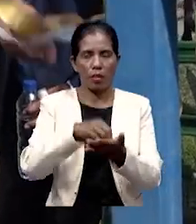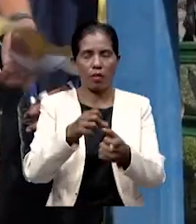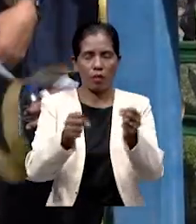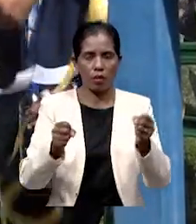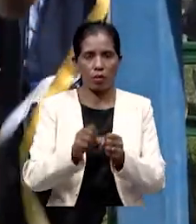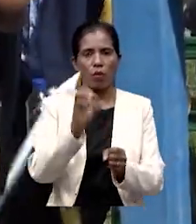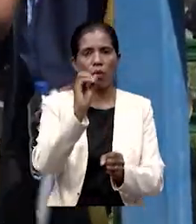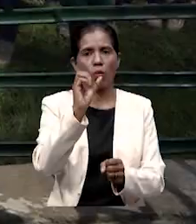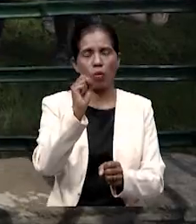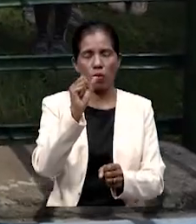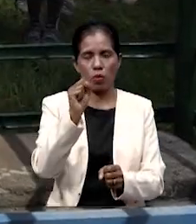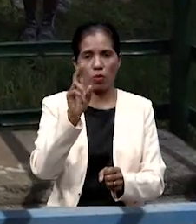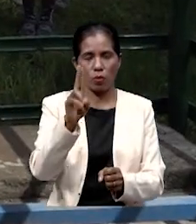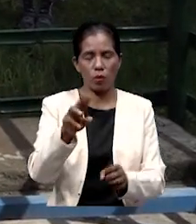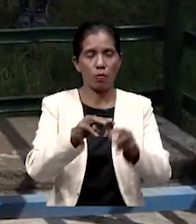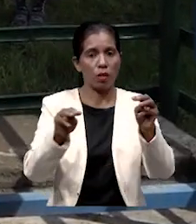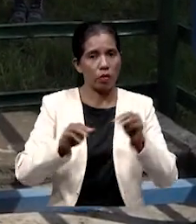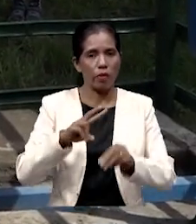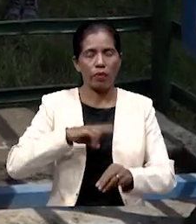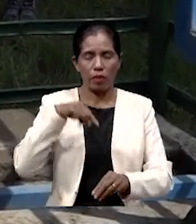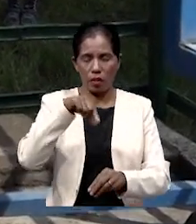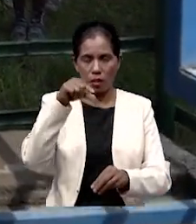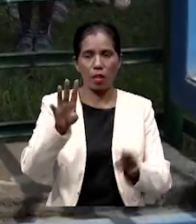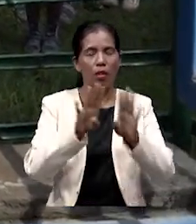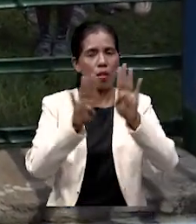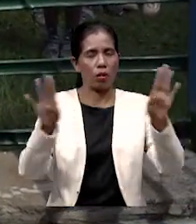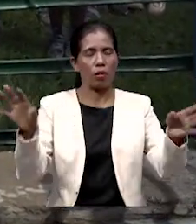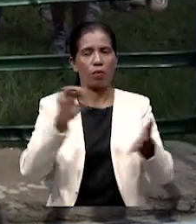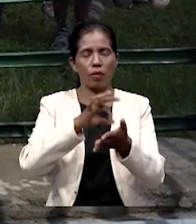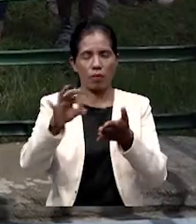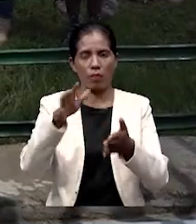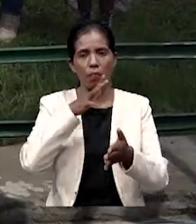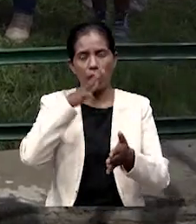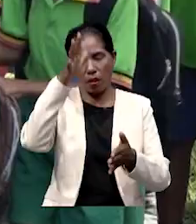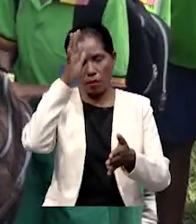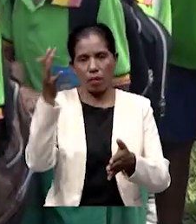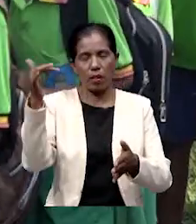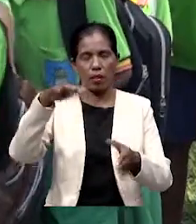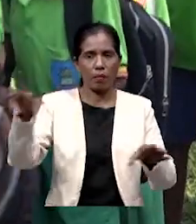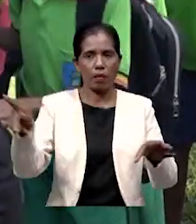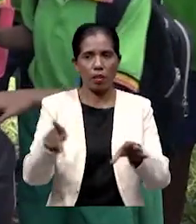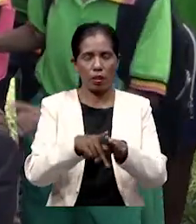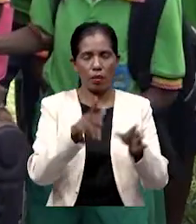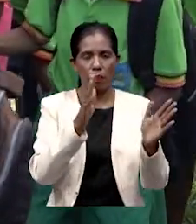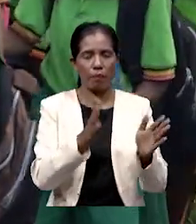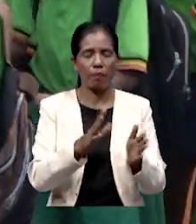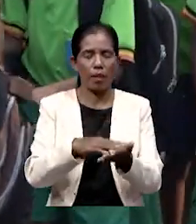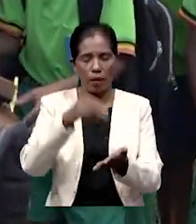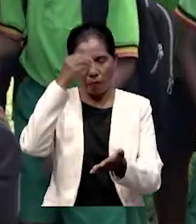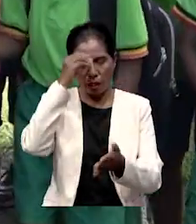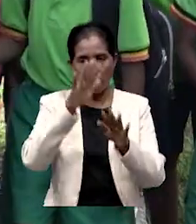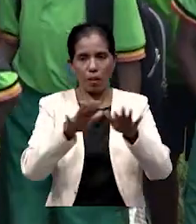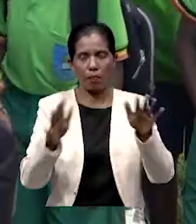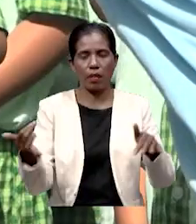Decima, posto administrativo Osu, município Viqueque, no local de formação da Inanga Mansira, no envolvimento e processo de aprendizagem da Labarik